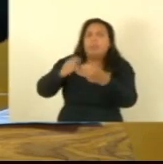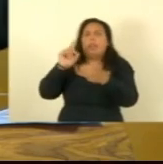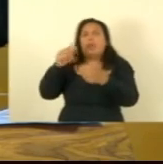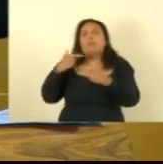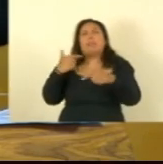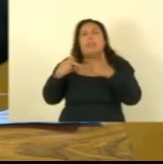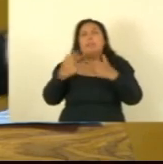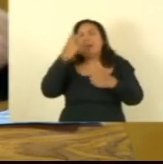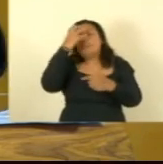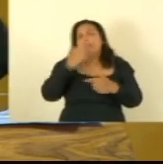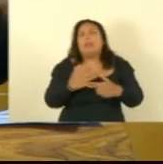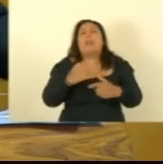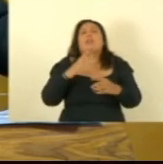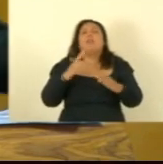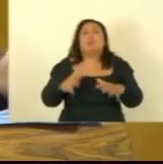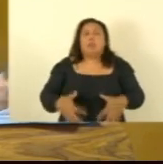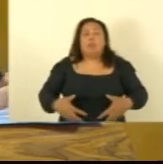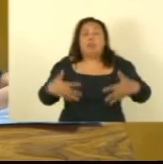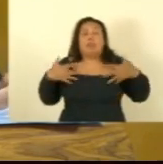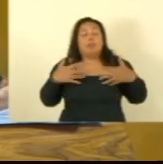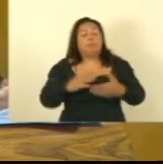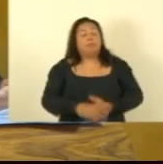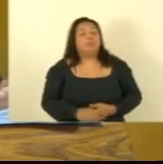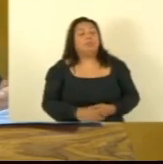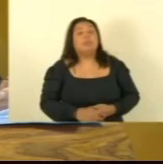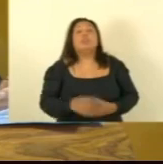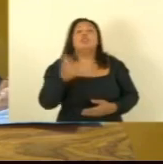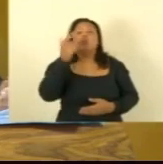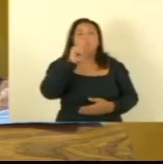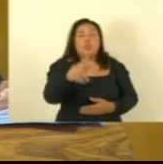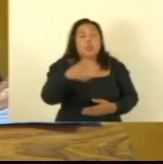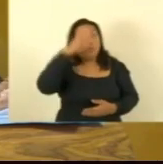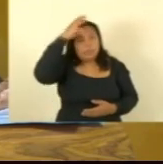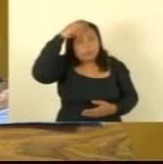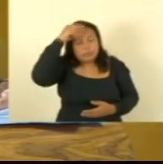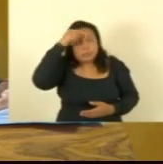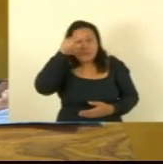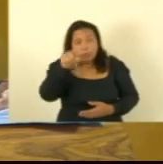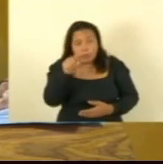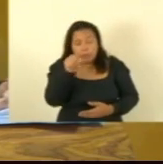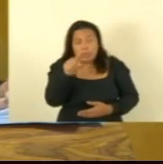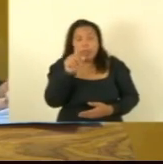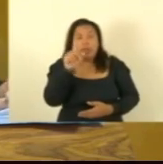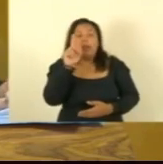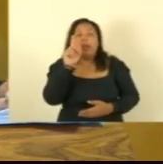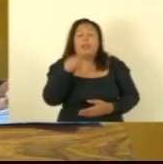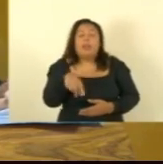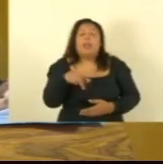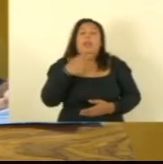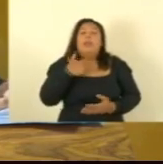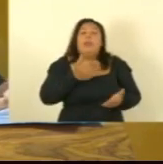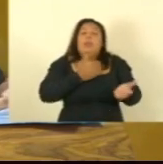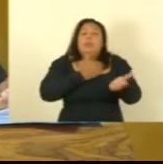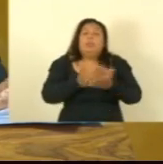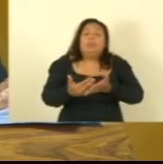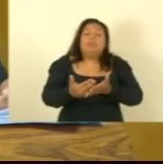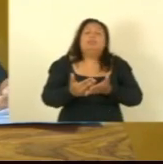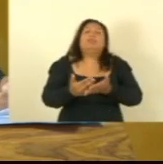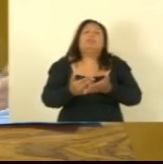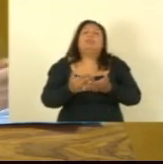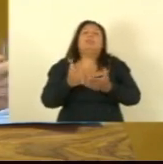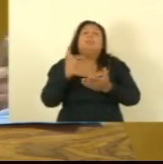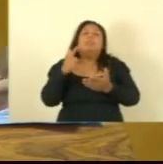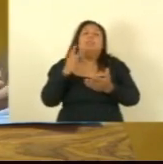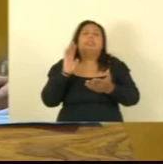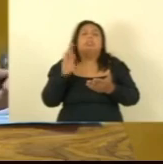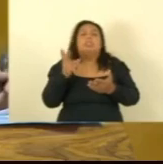trabalho sério e honesto. E eu sou testemunha disso. Repito, Renato, quero que você comece agora,